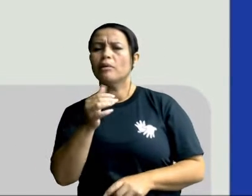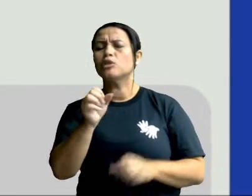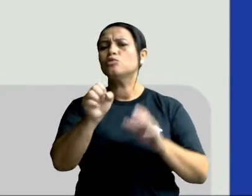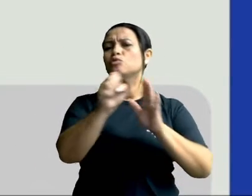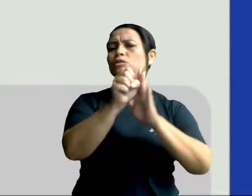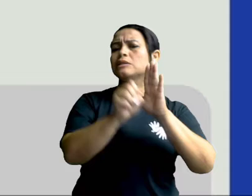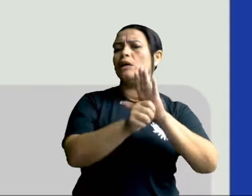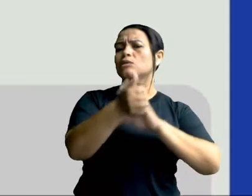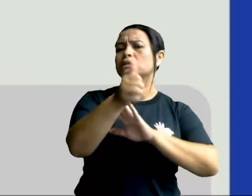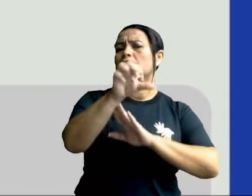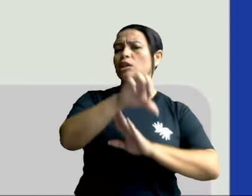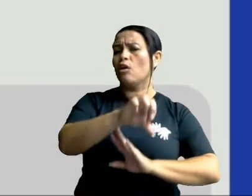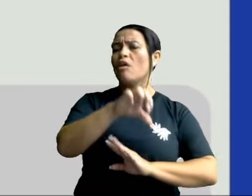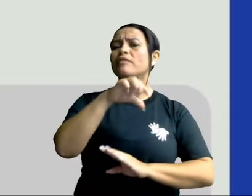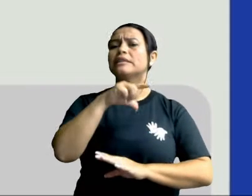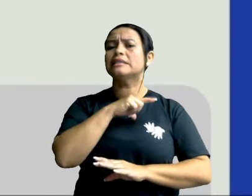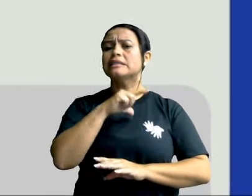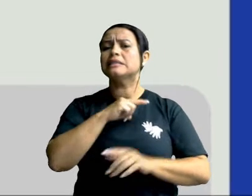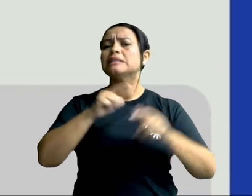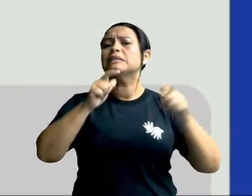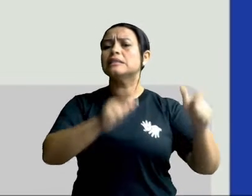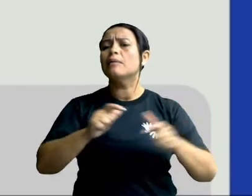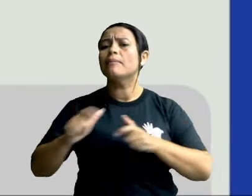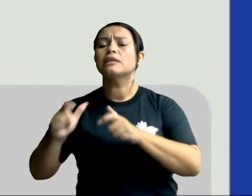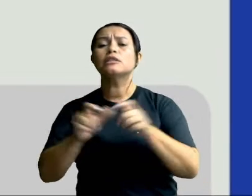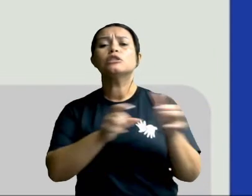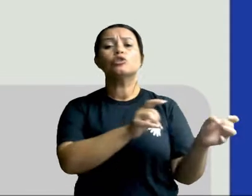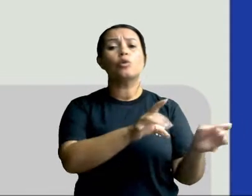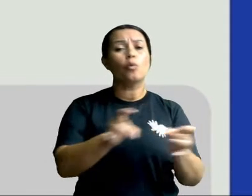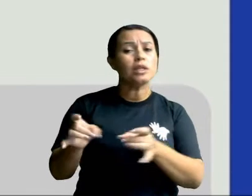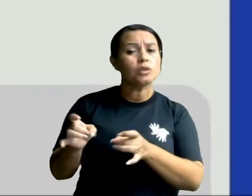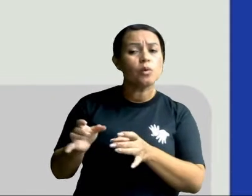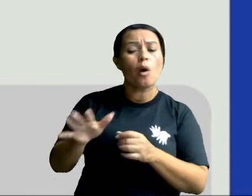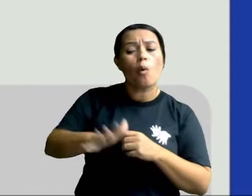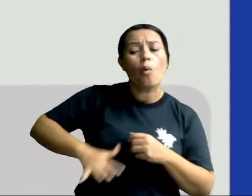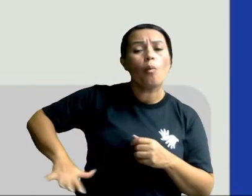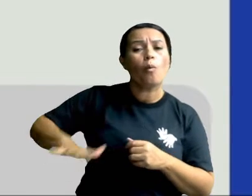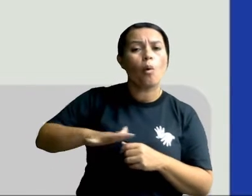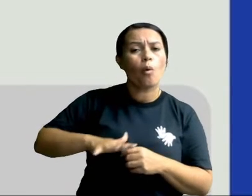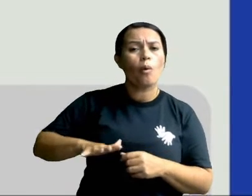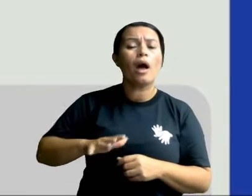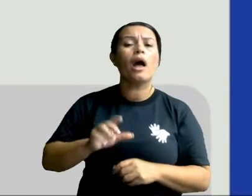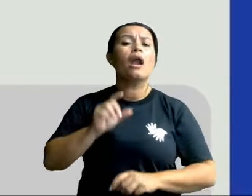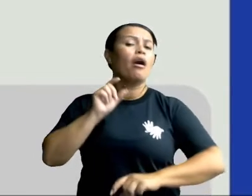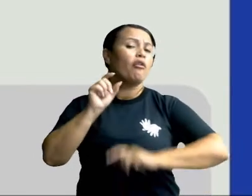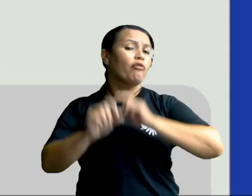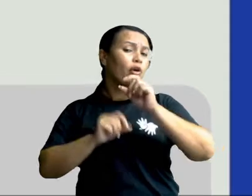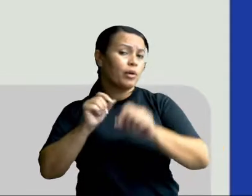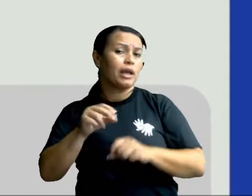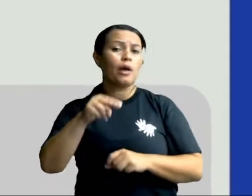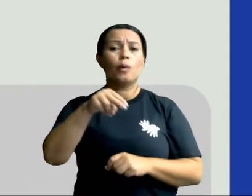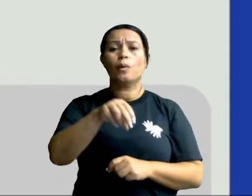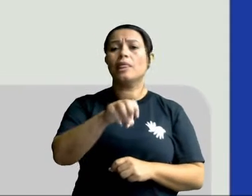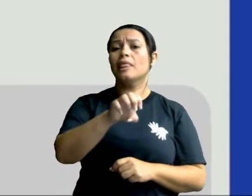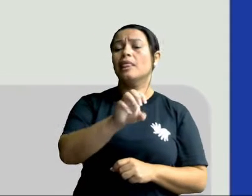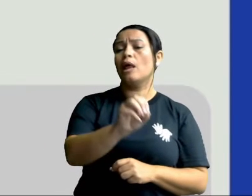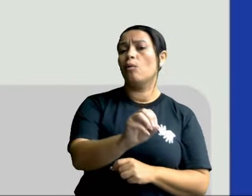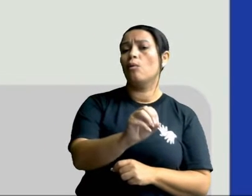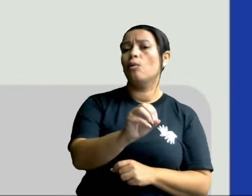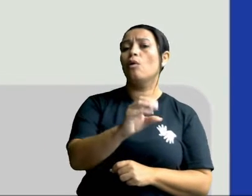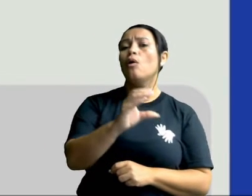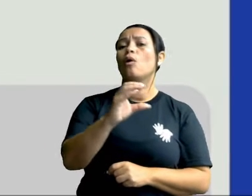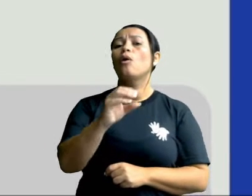XIX, bases comerciais ou áreas de influência no território chinês. Foi o neocolonialismo,